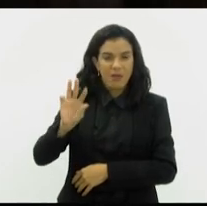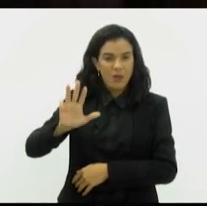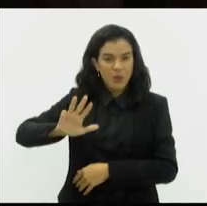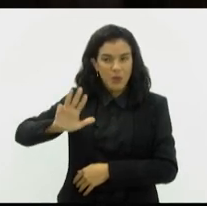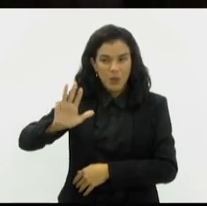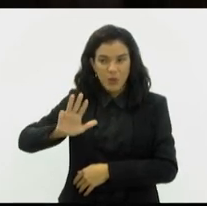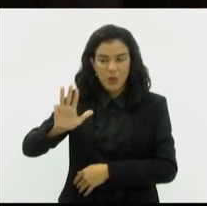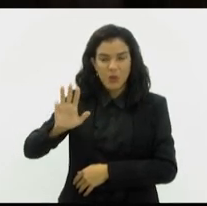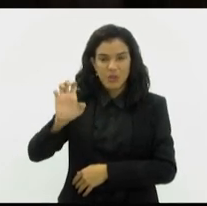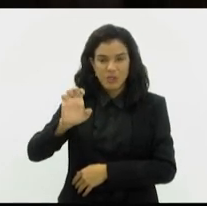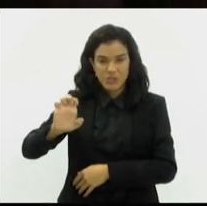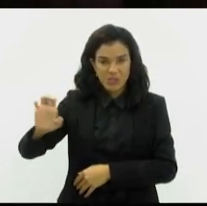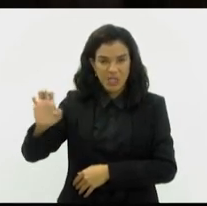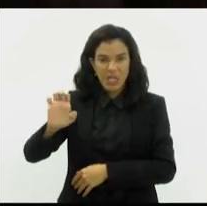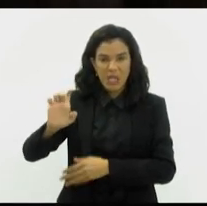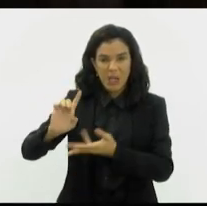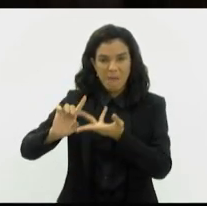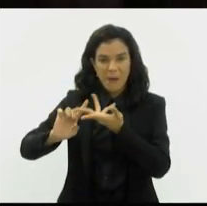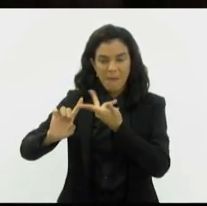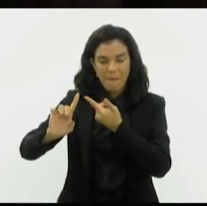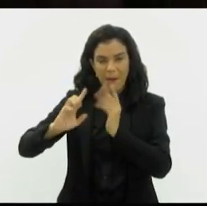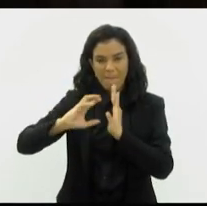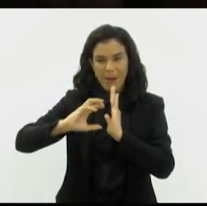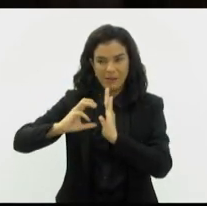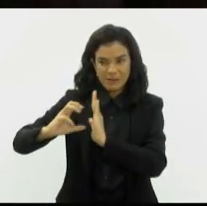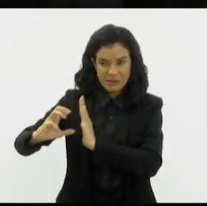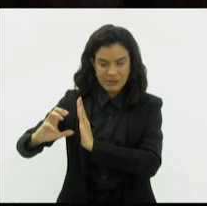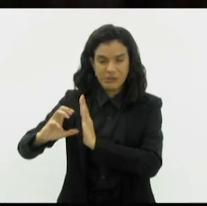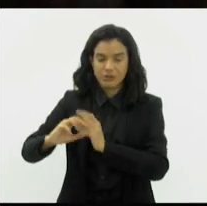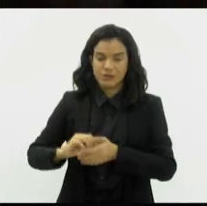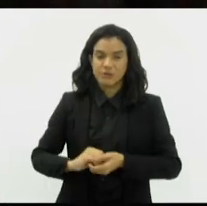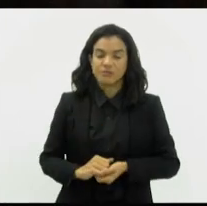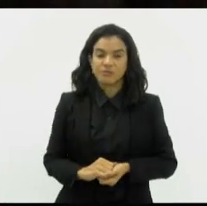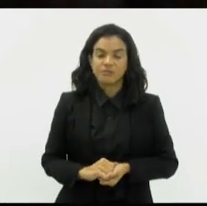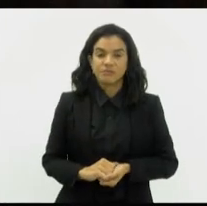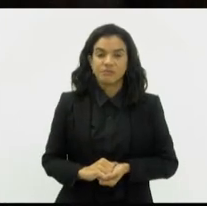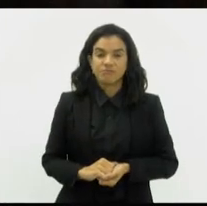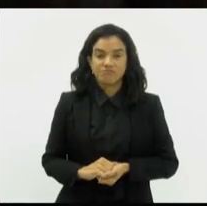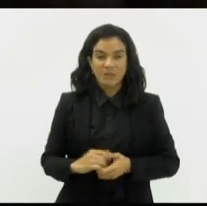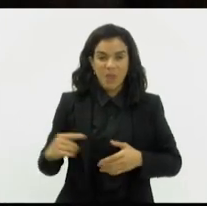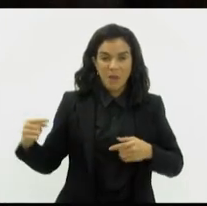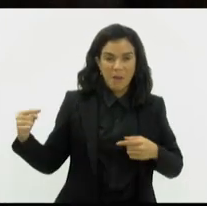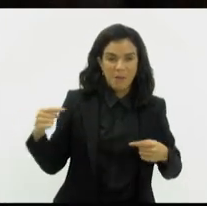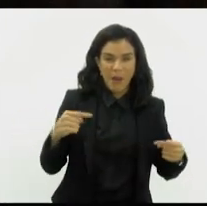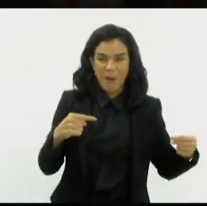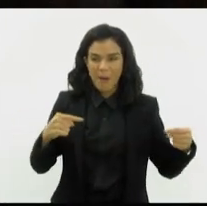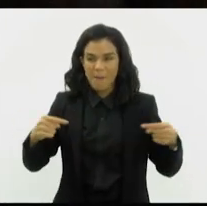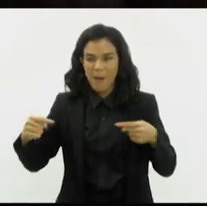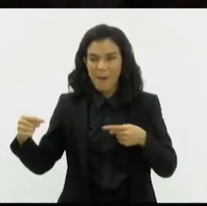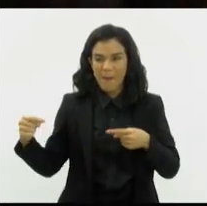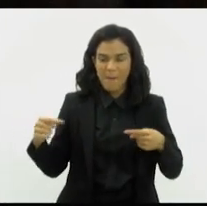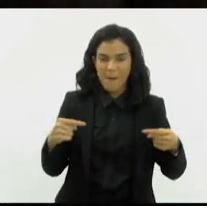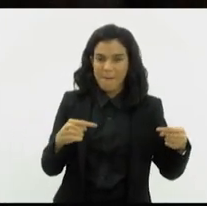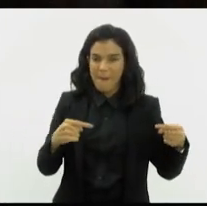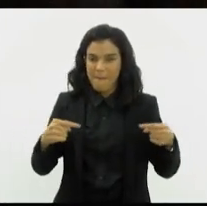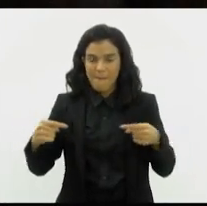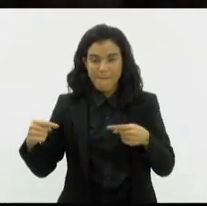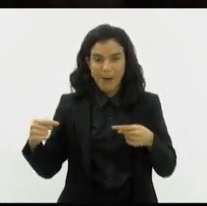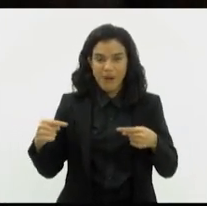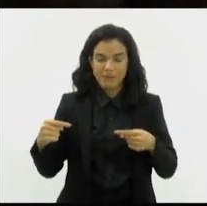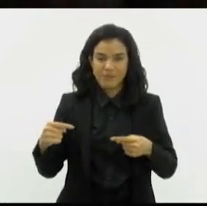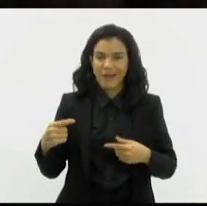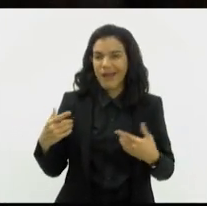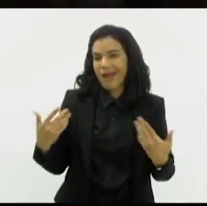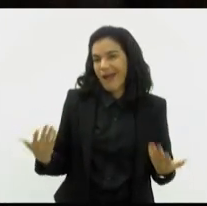da esquerda, PCdoB, PSOL, PSB, etc. E nessa briga de todos, alguém diz o seguinte: ah,